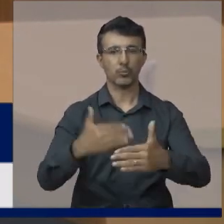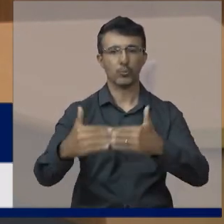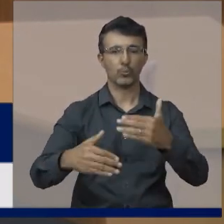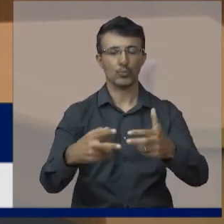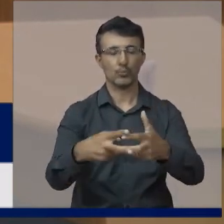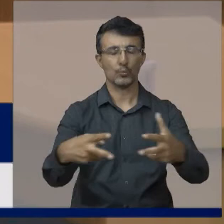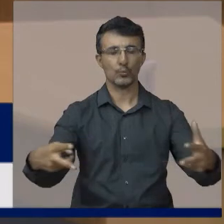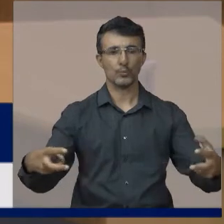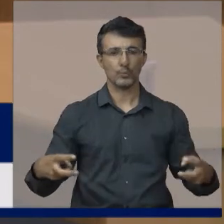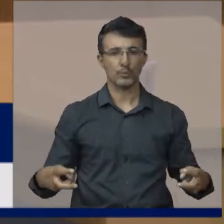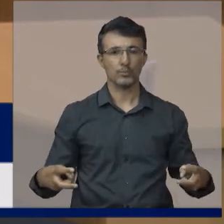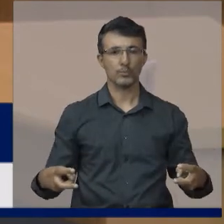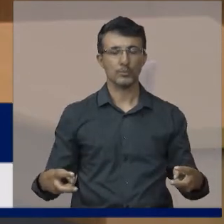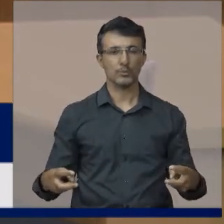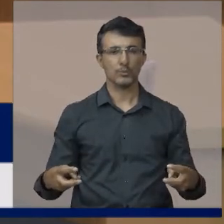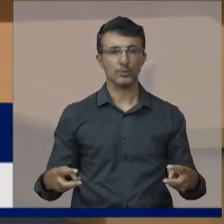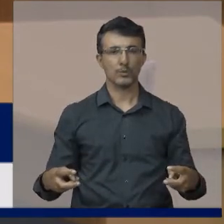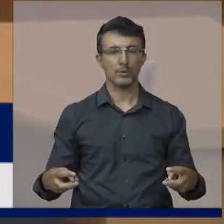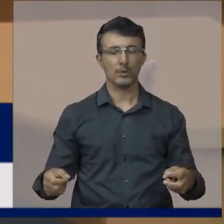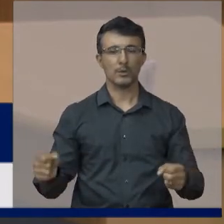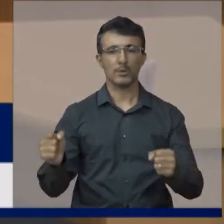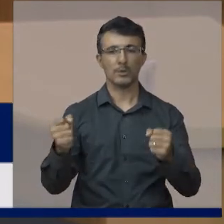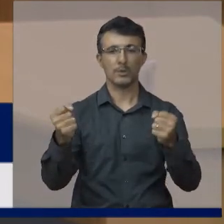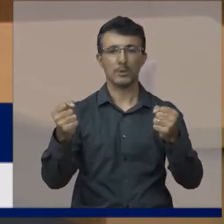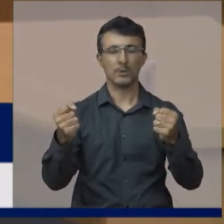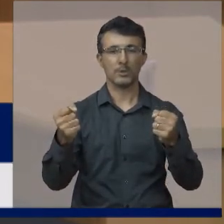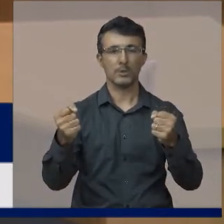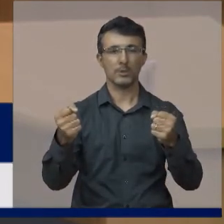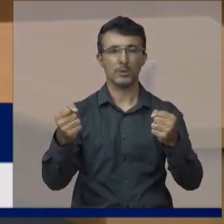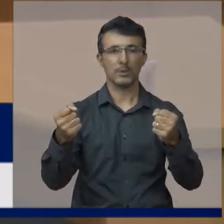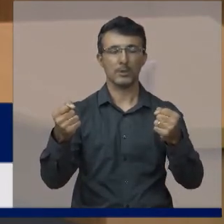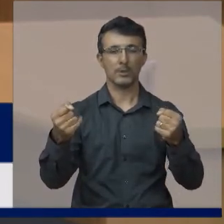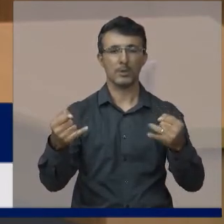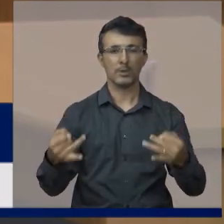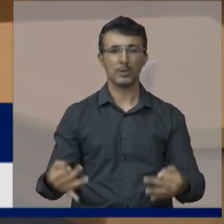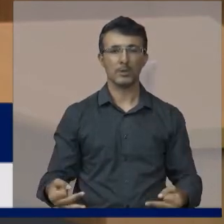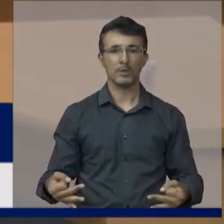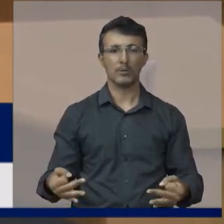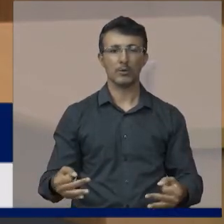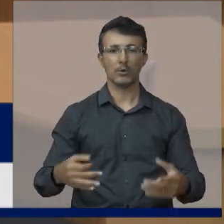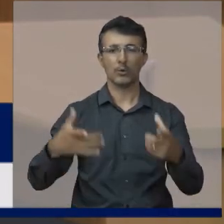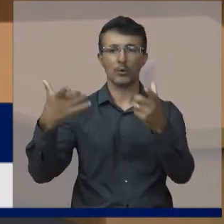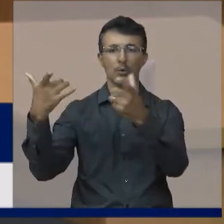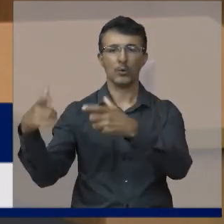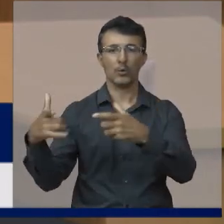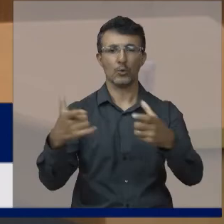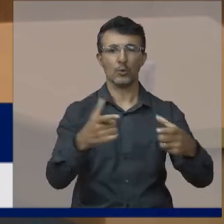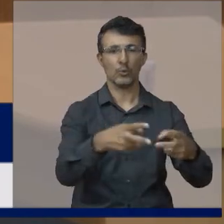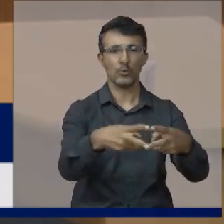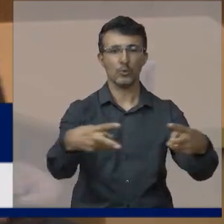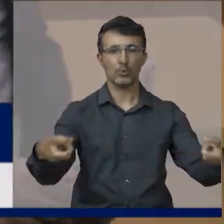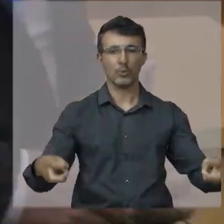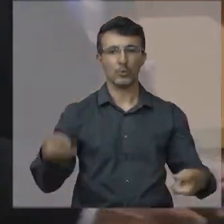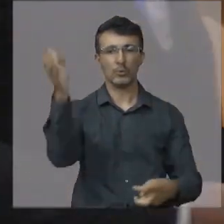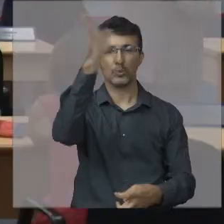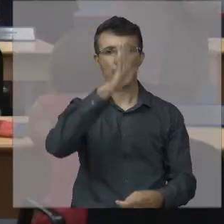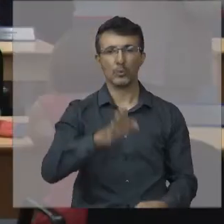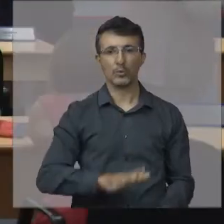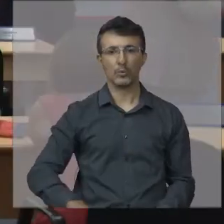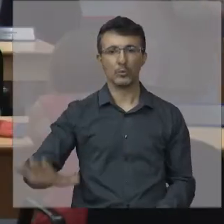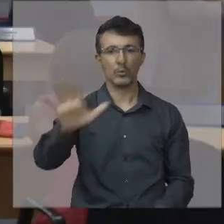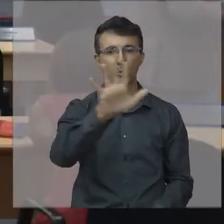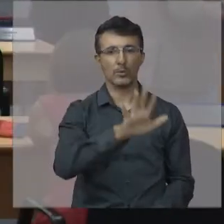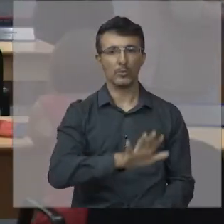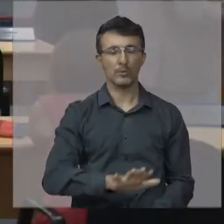realmente aí considerada e exemplo para várias outras câmaras do Brasil inteiro. Muito obrigado, senhor presidente. Parabéns, vereador.